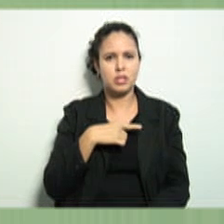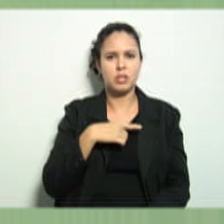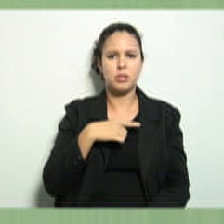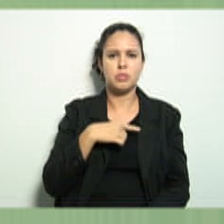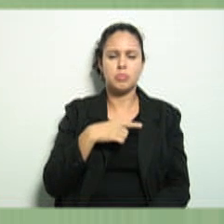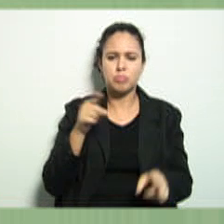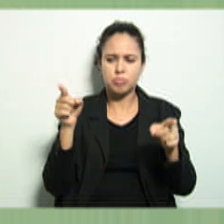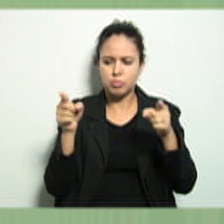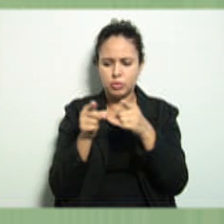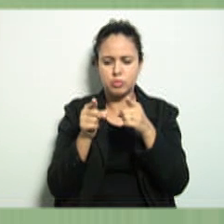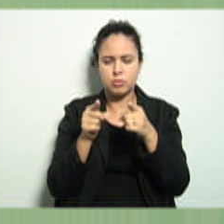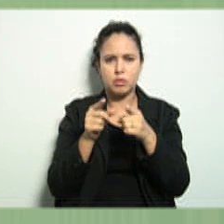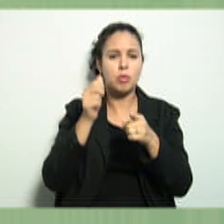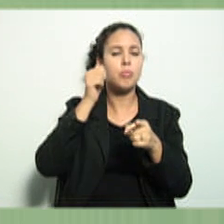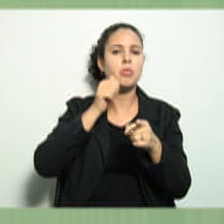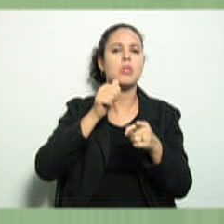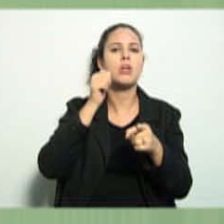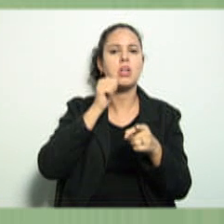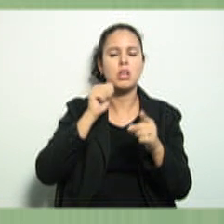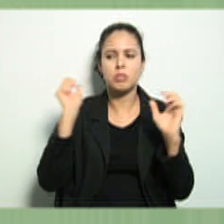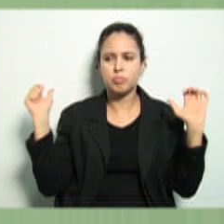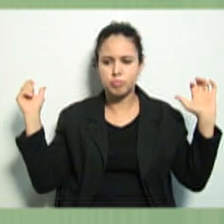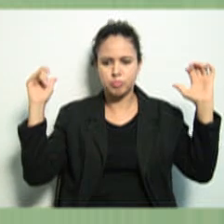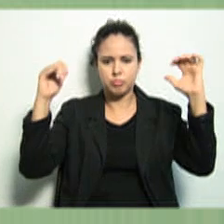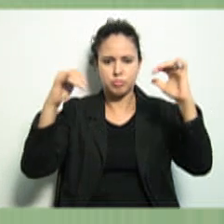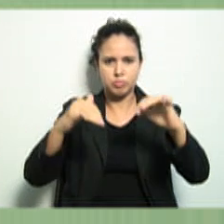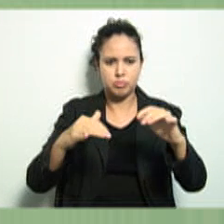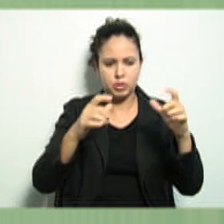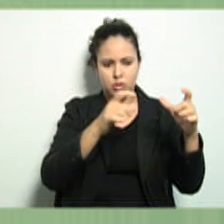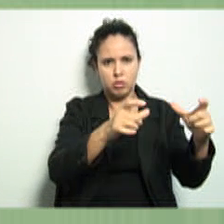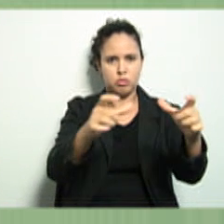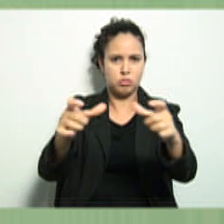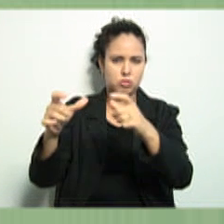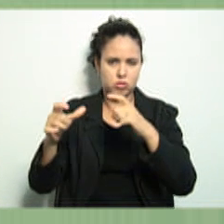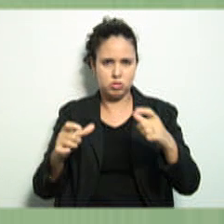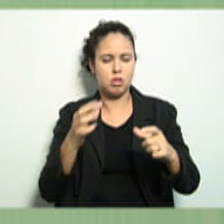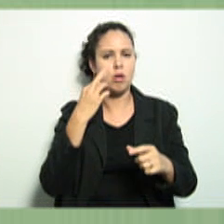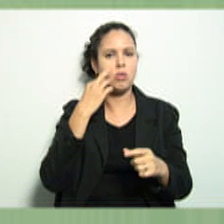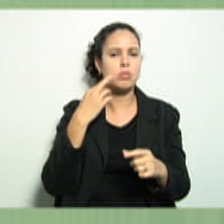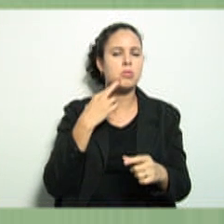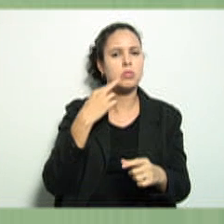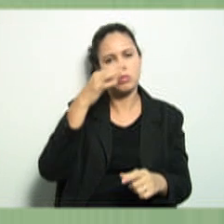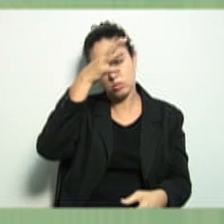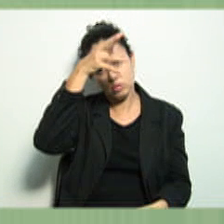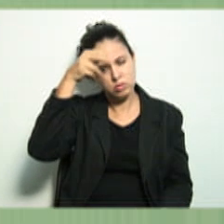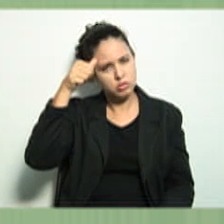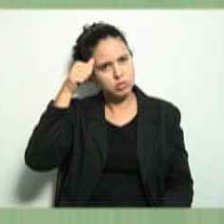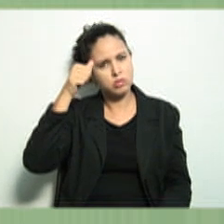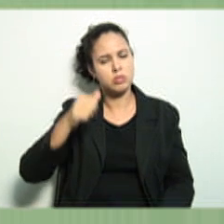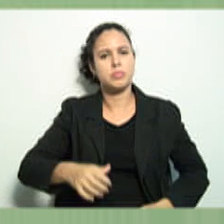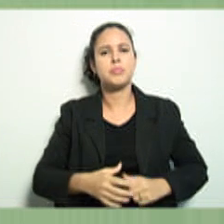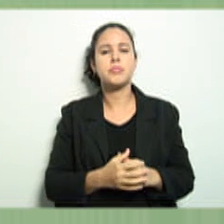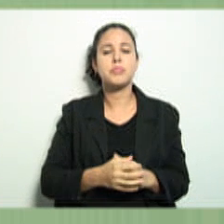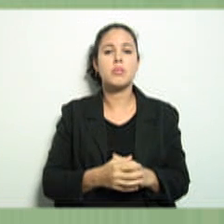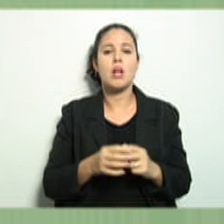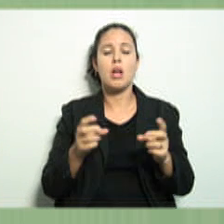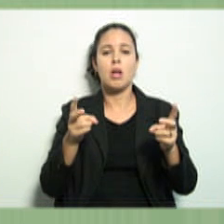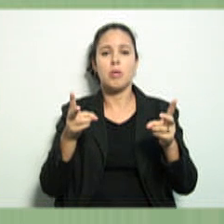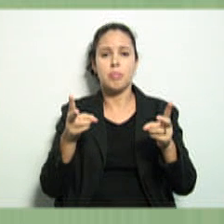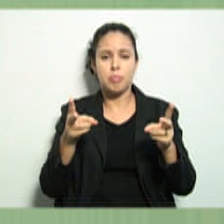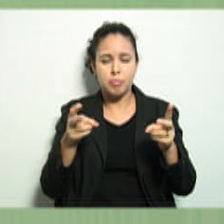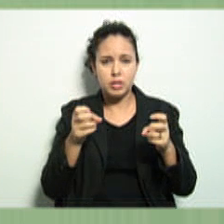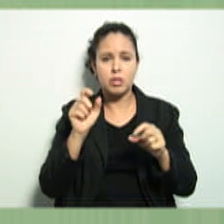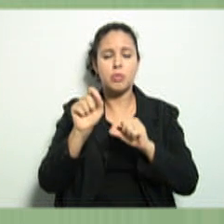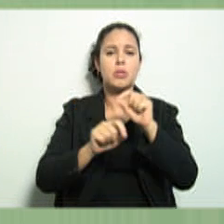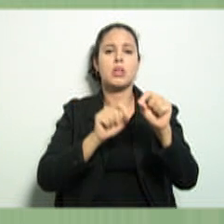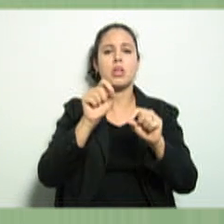qual que é a configuração, qual que é o cenário ali social que a gente tinha? Nós tínhamos muitos homens